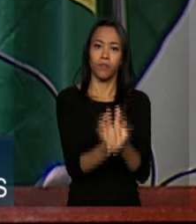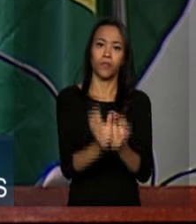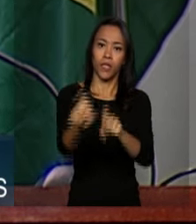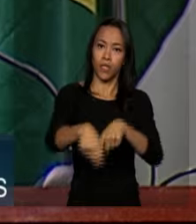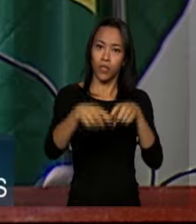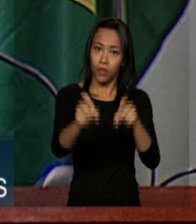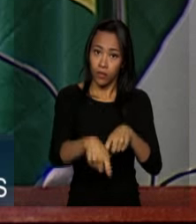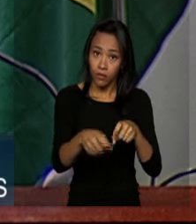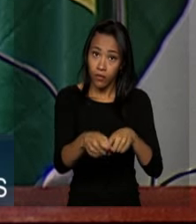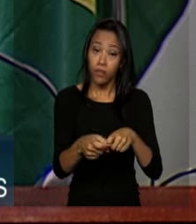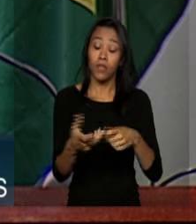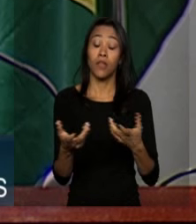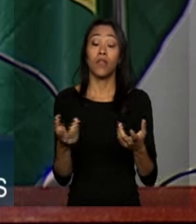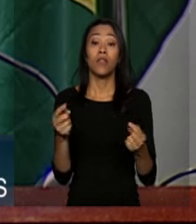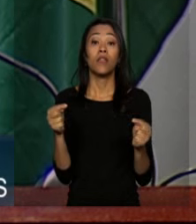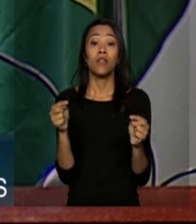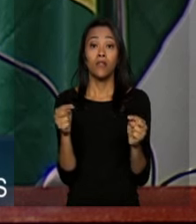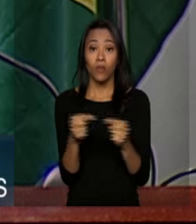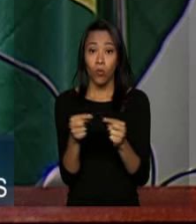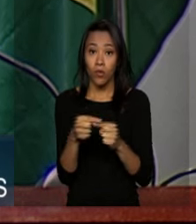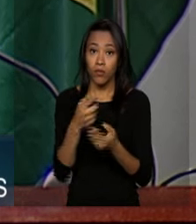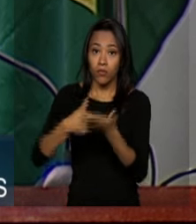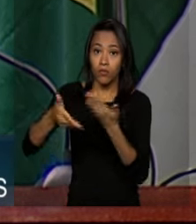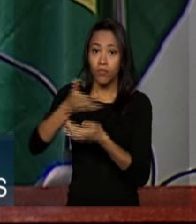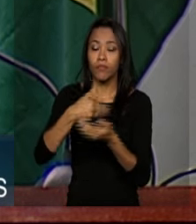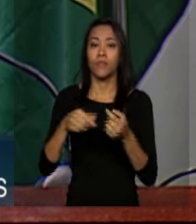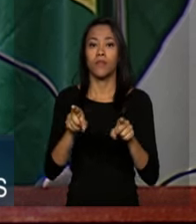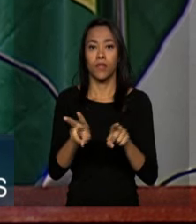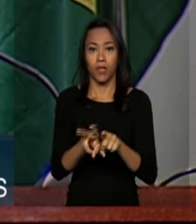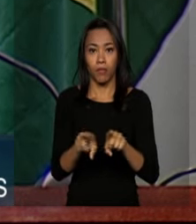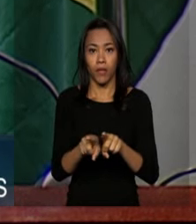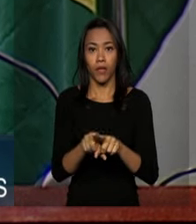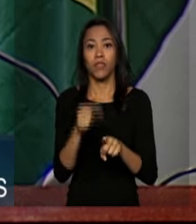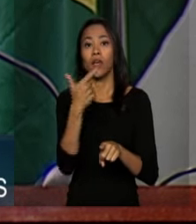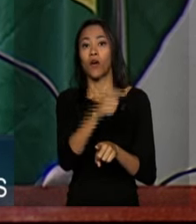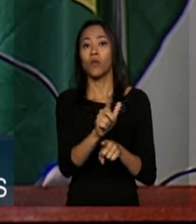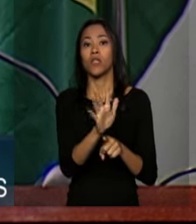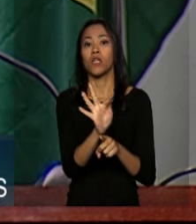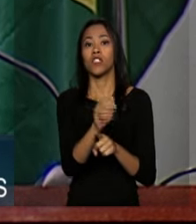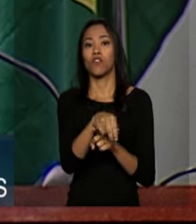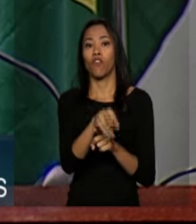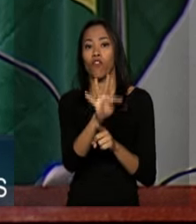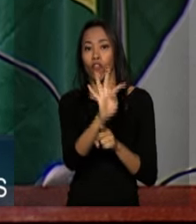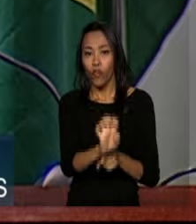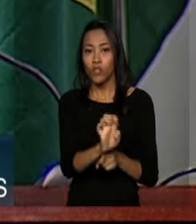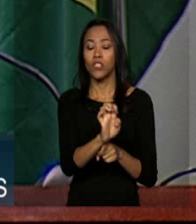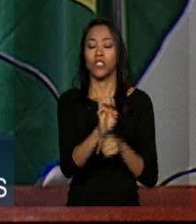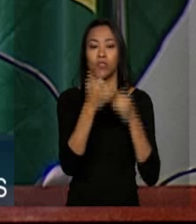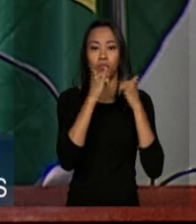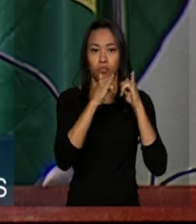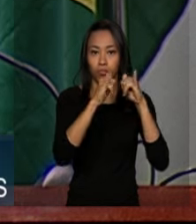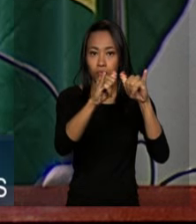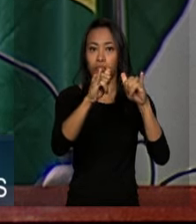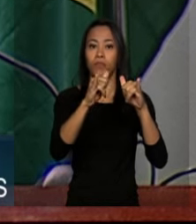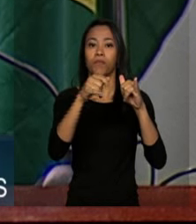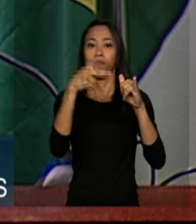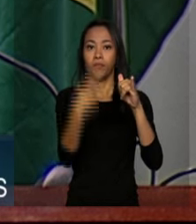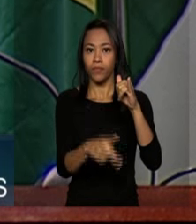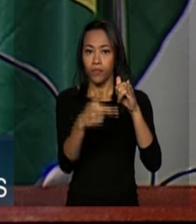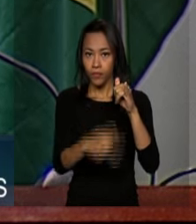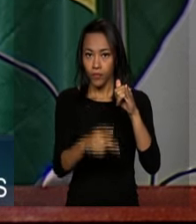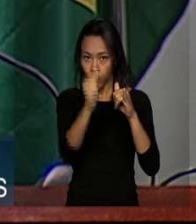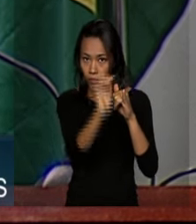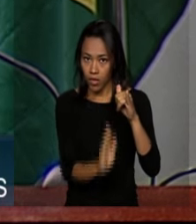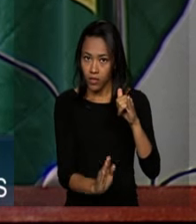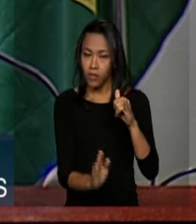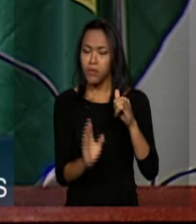com a diversificação maior também das fontes que geram energia em nosso país, em